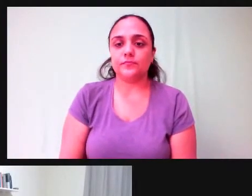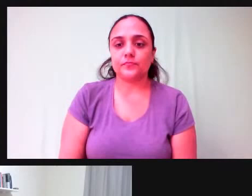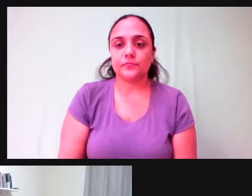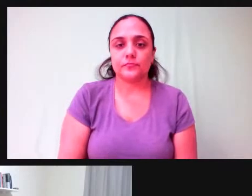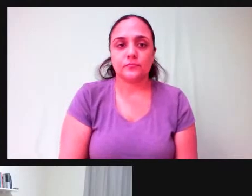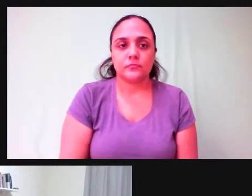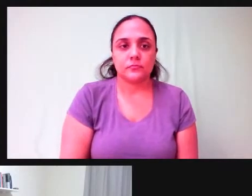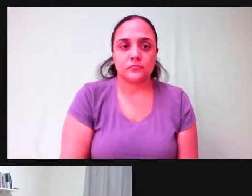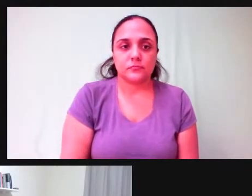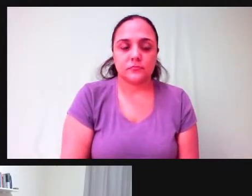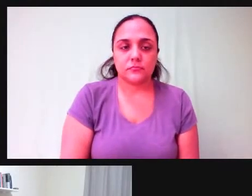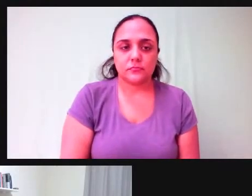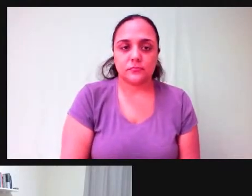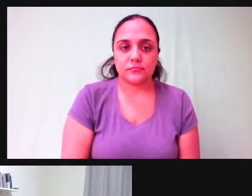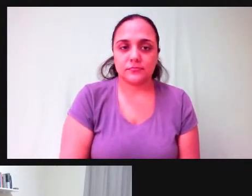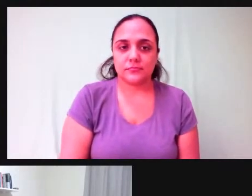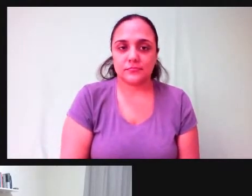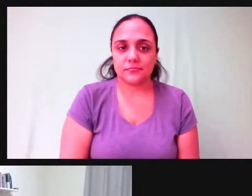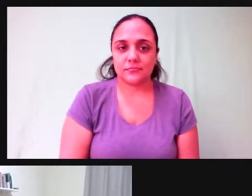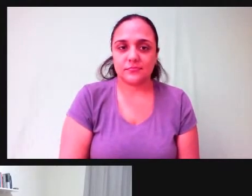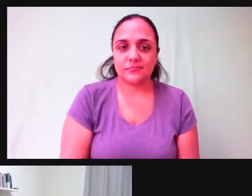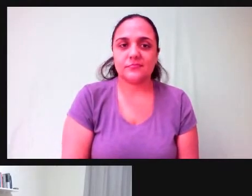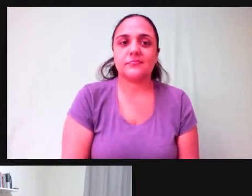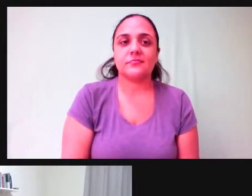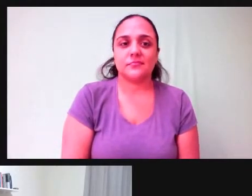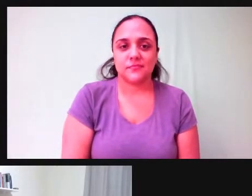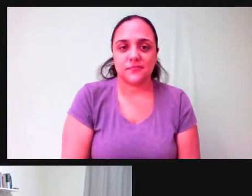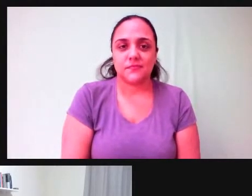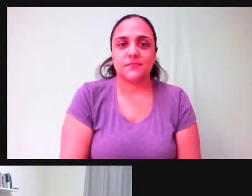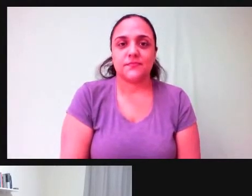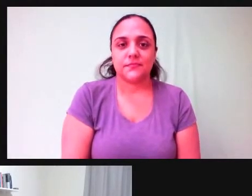Não sei se eu respondi, acho que...